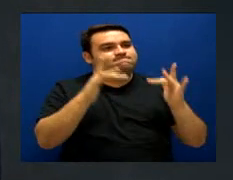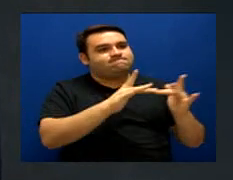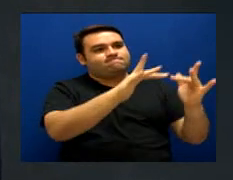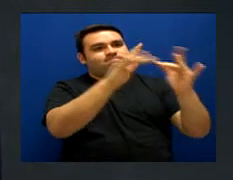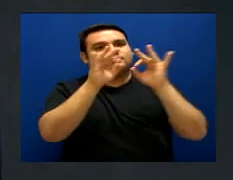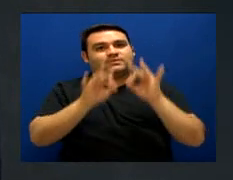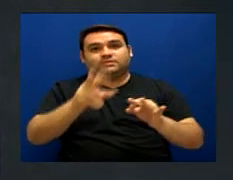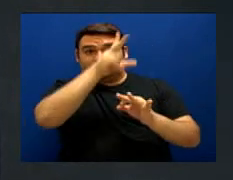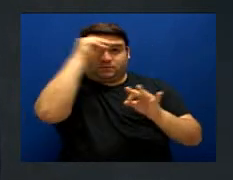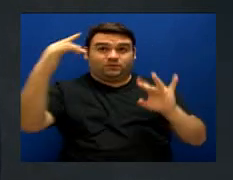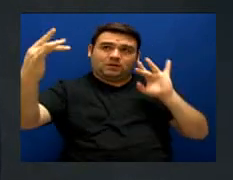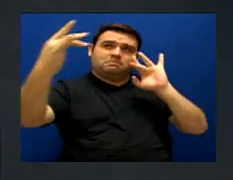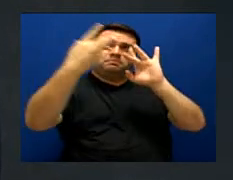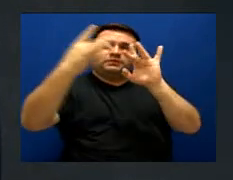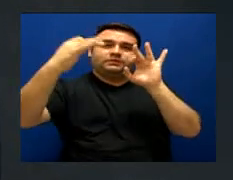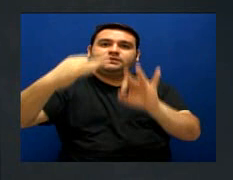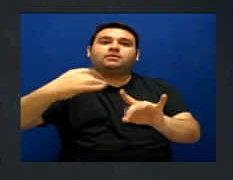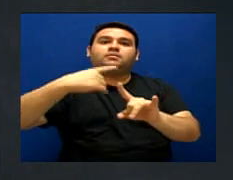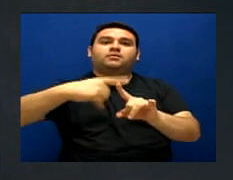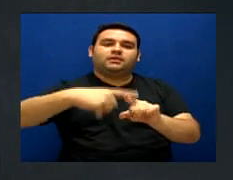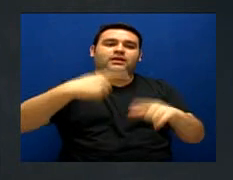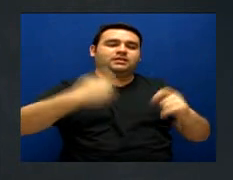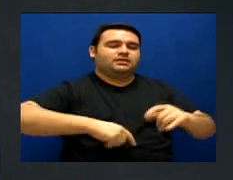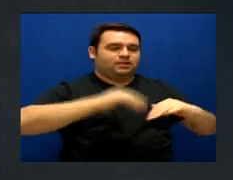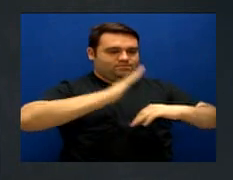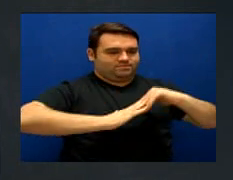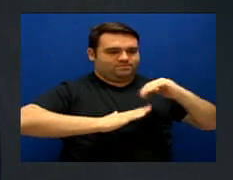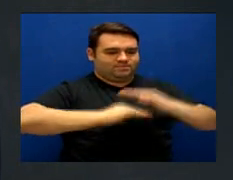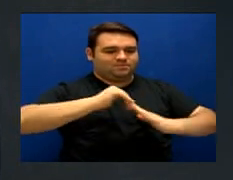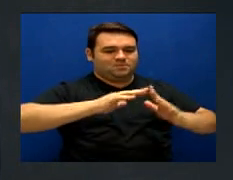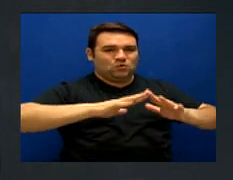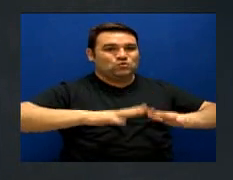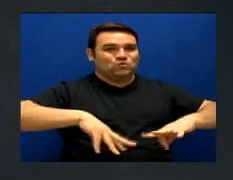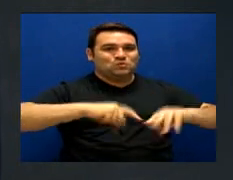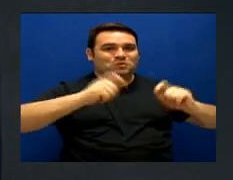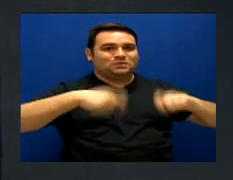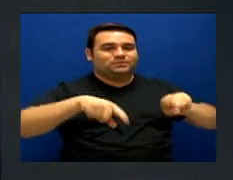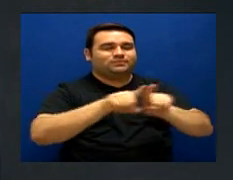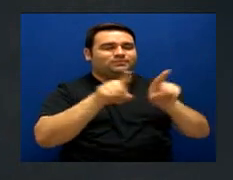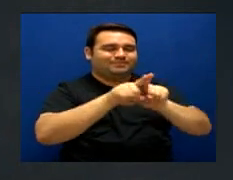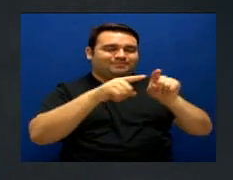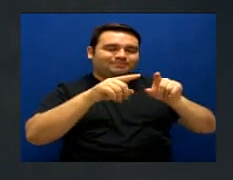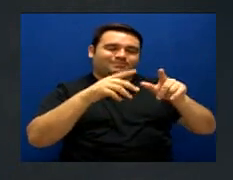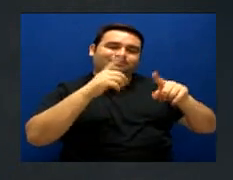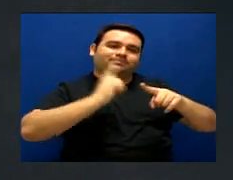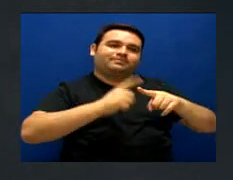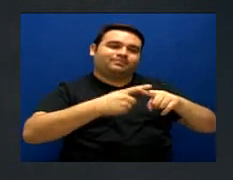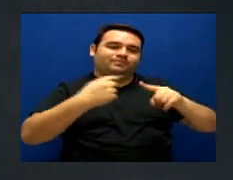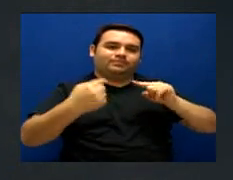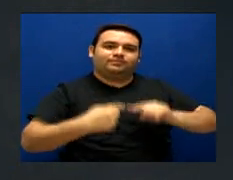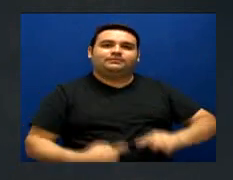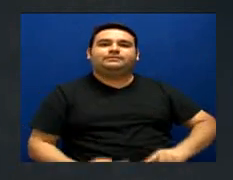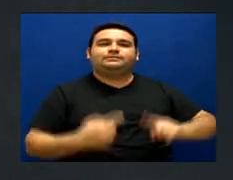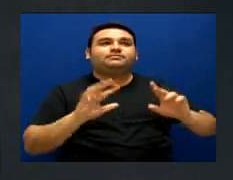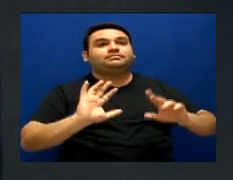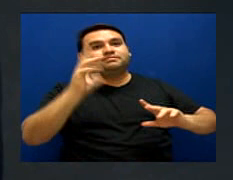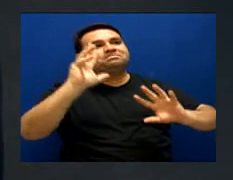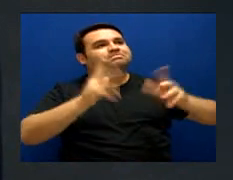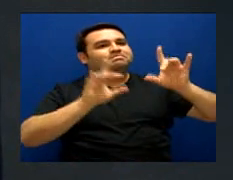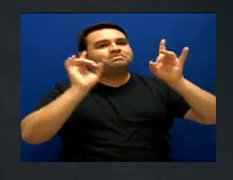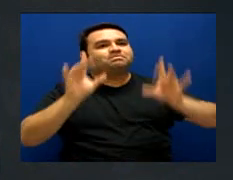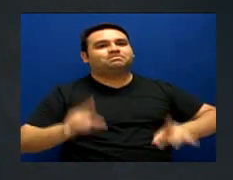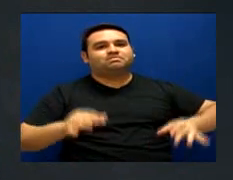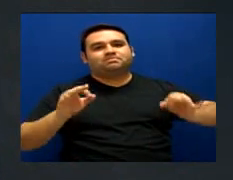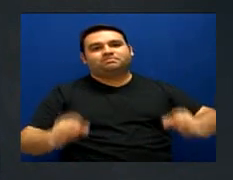com o executivo para fazer efetivar essas ações em ações efetivamente em situações